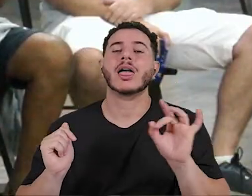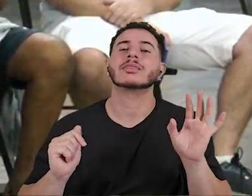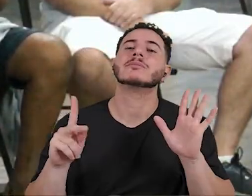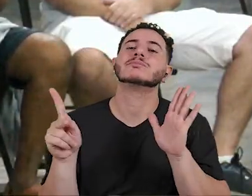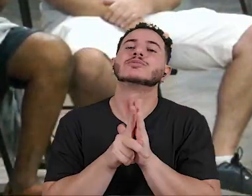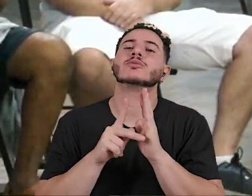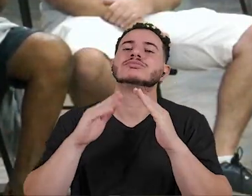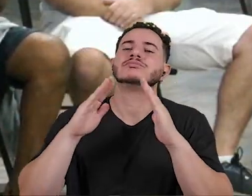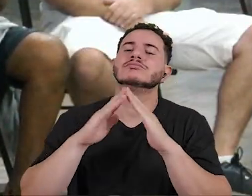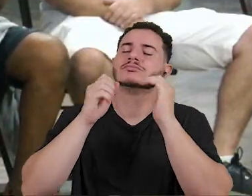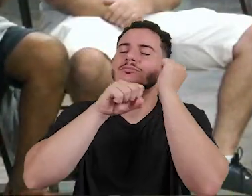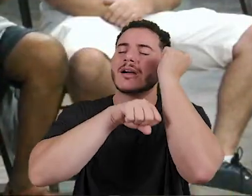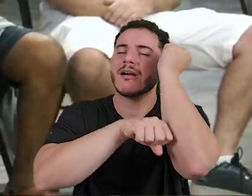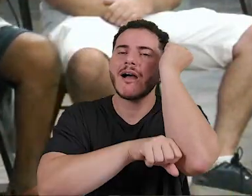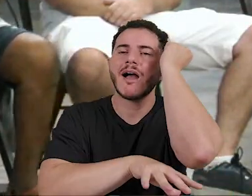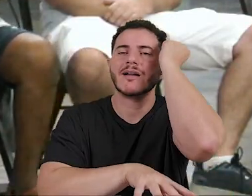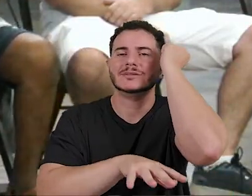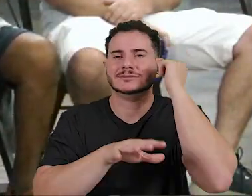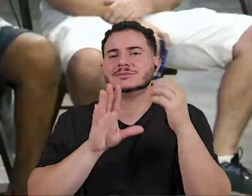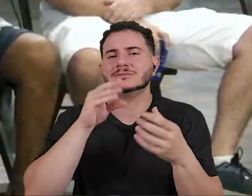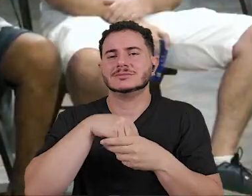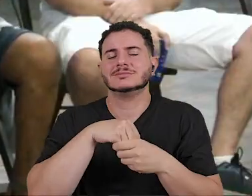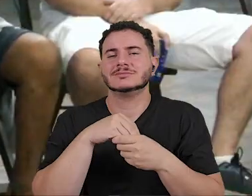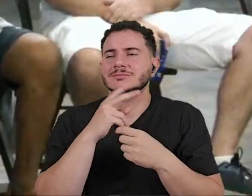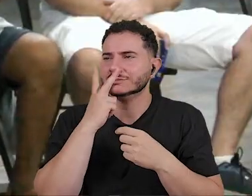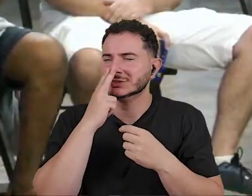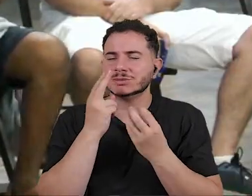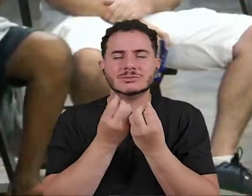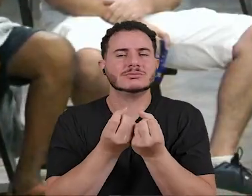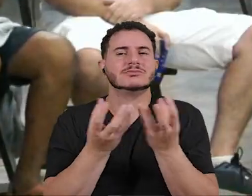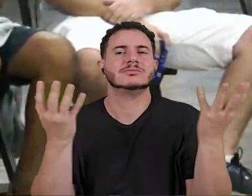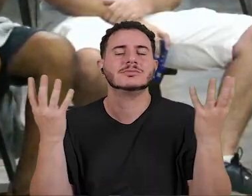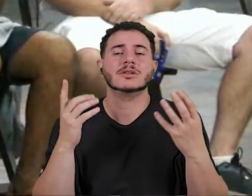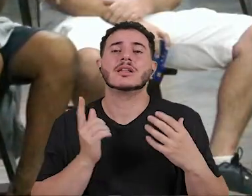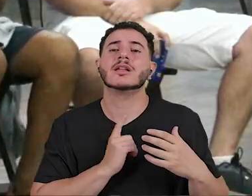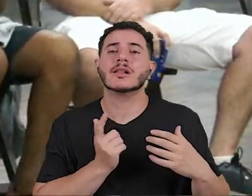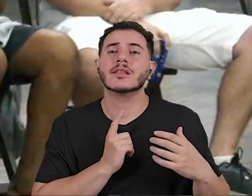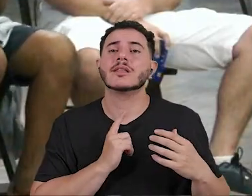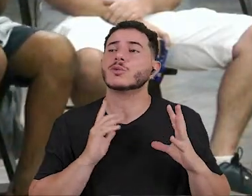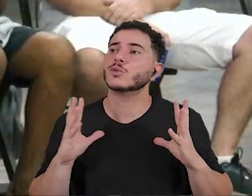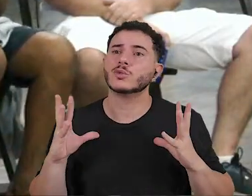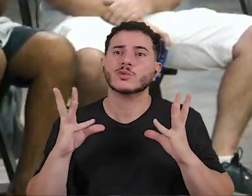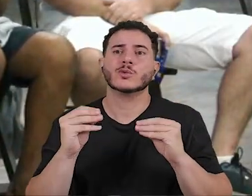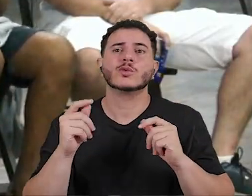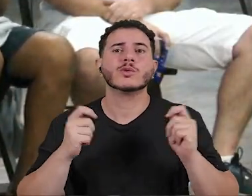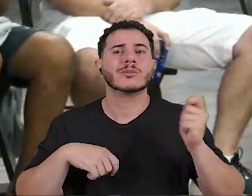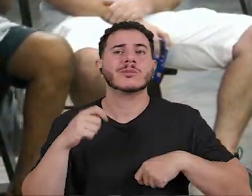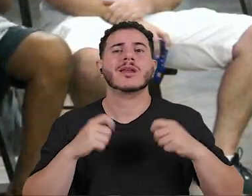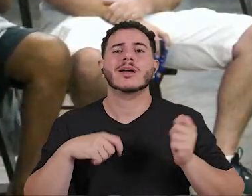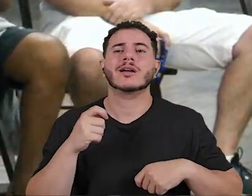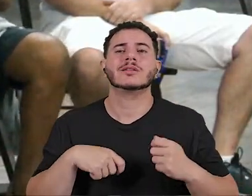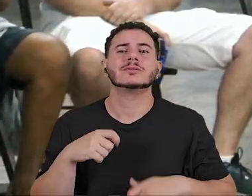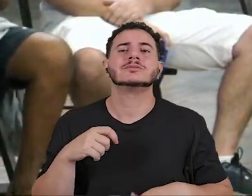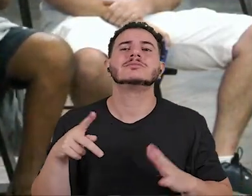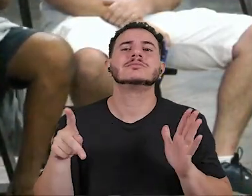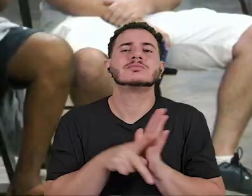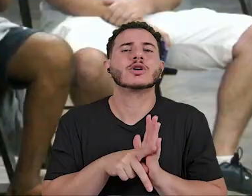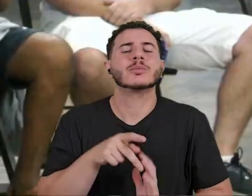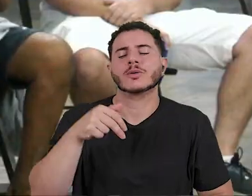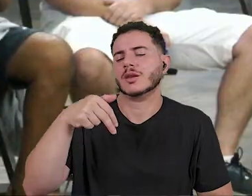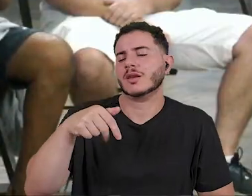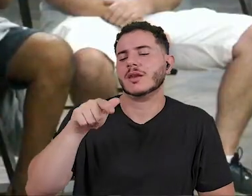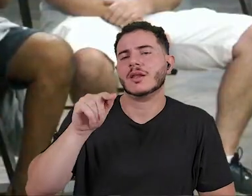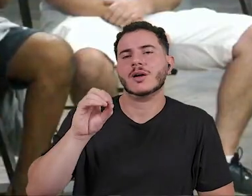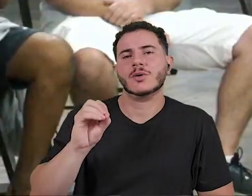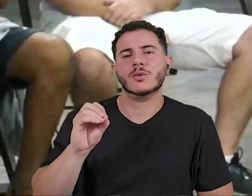todos os maracatu é Nagô. É as Ialorixás, as rainhas, que elas dominam o uri dela,